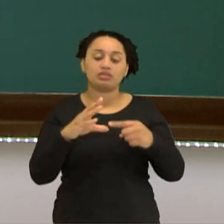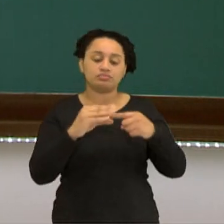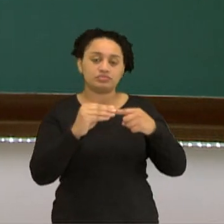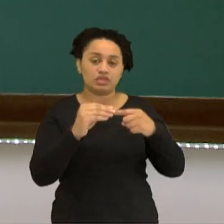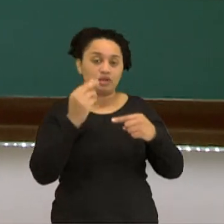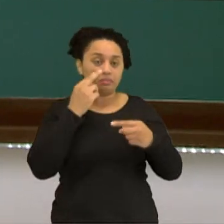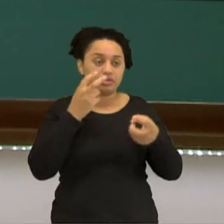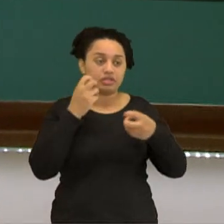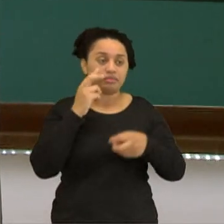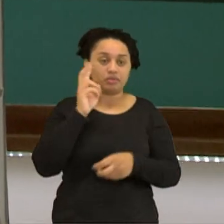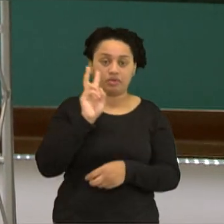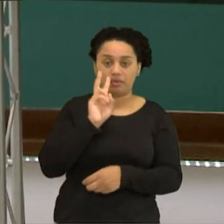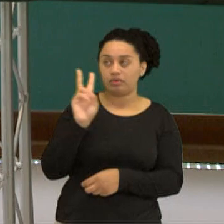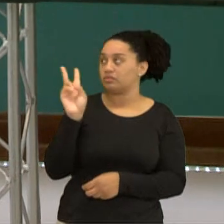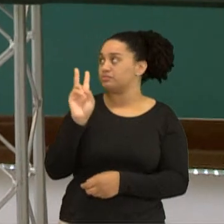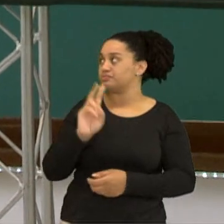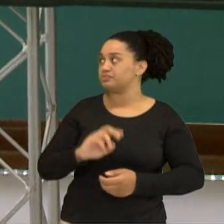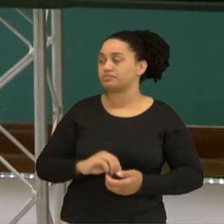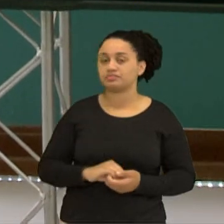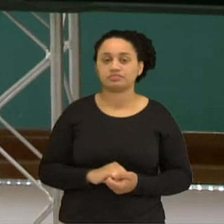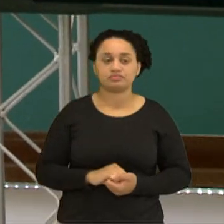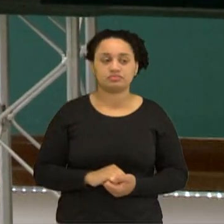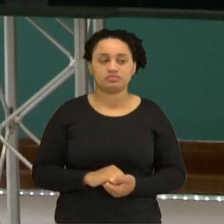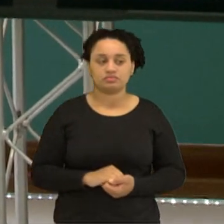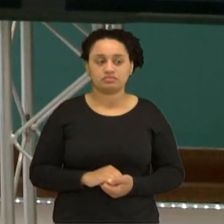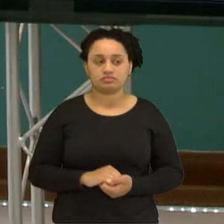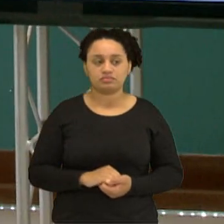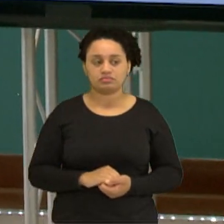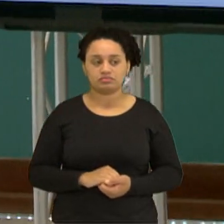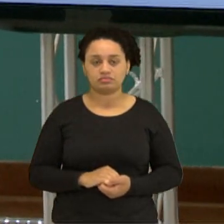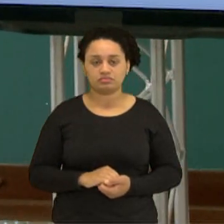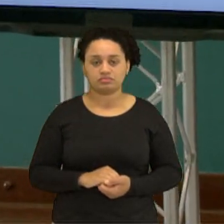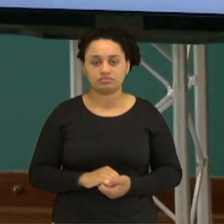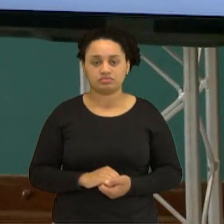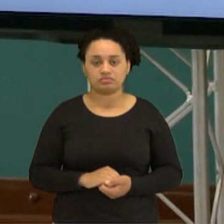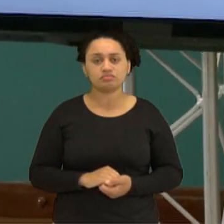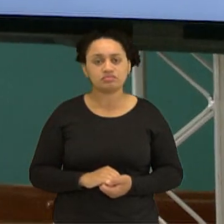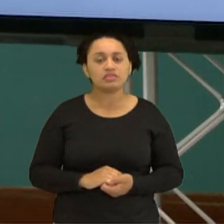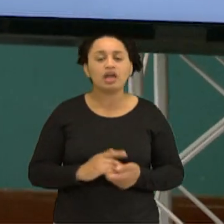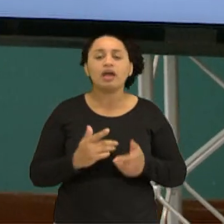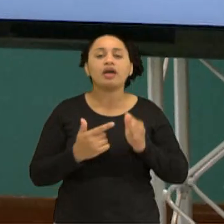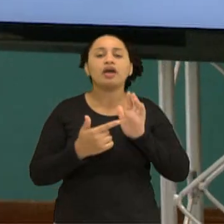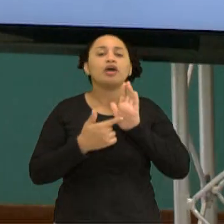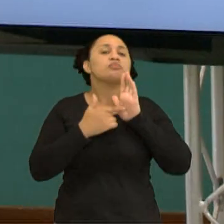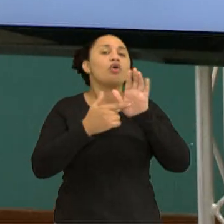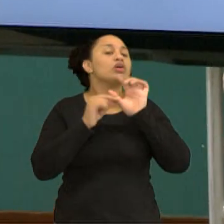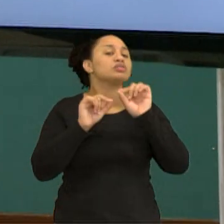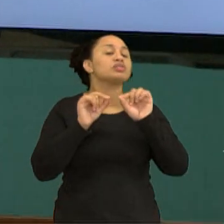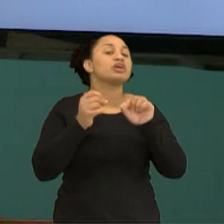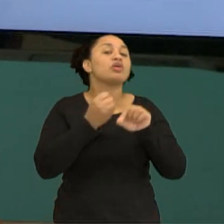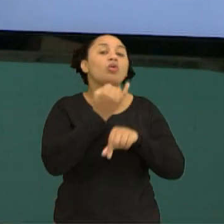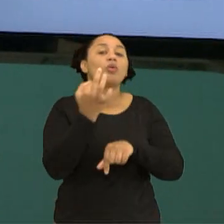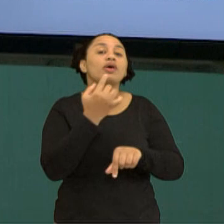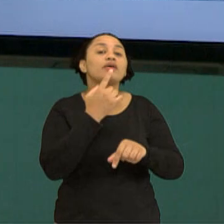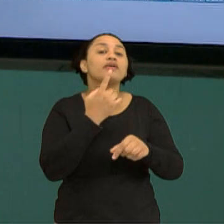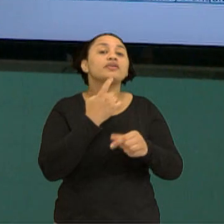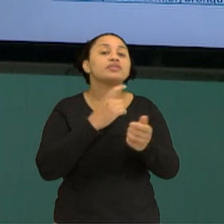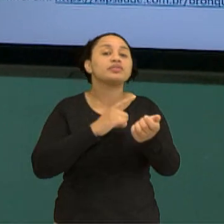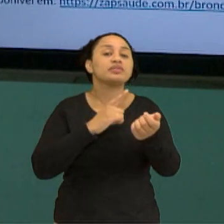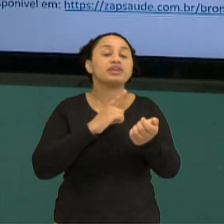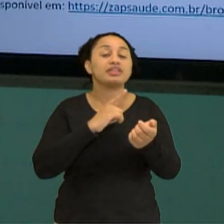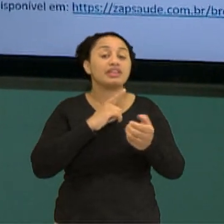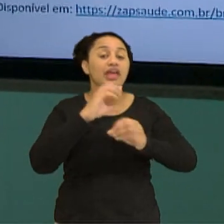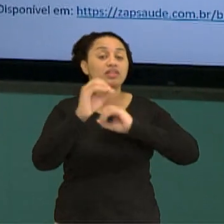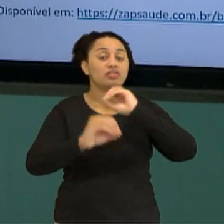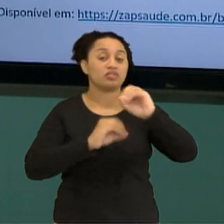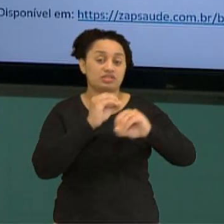O oxímetro, ele tem o poder de mensurar a oxigenação do sangue, ou seja, o percentual de